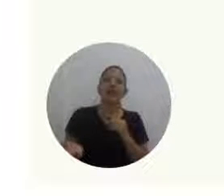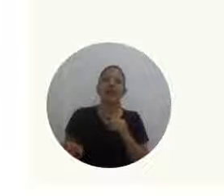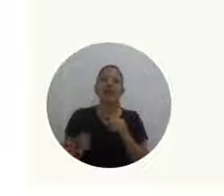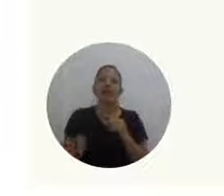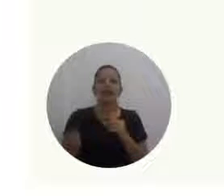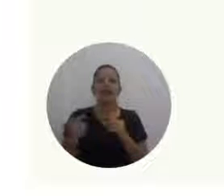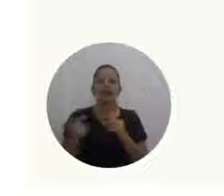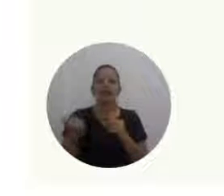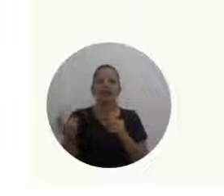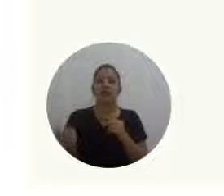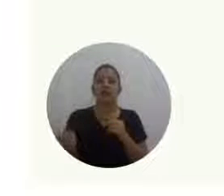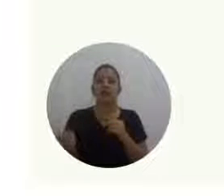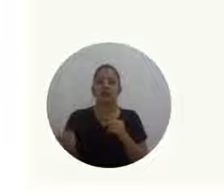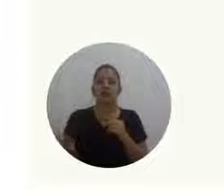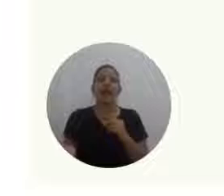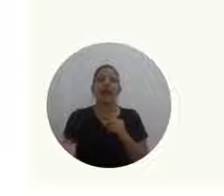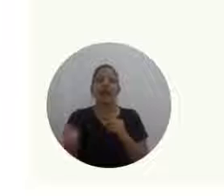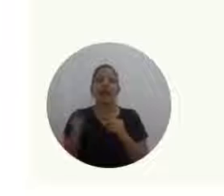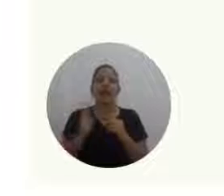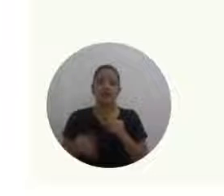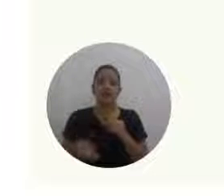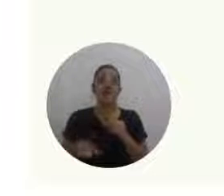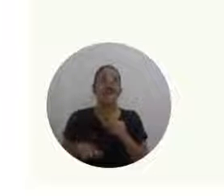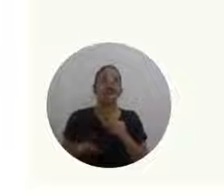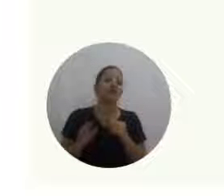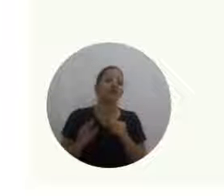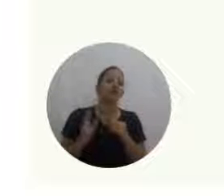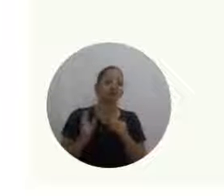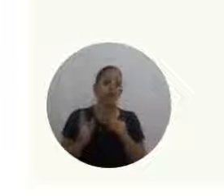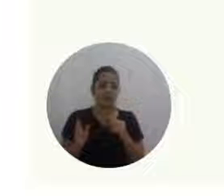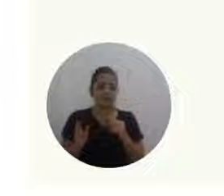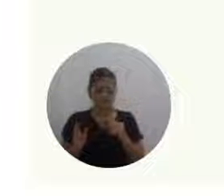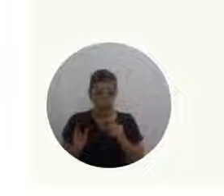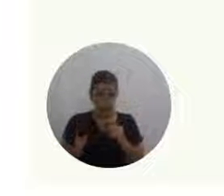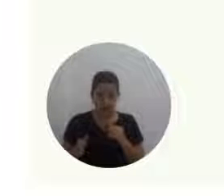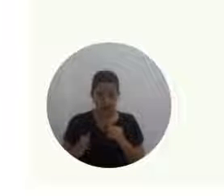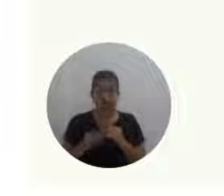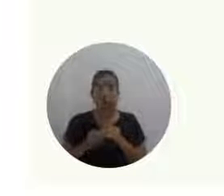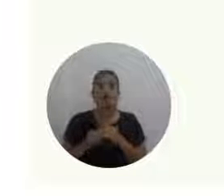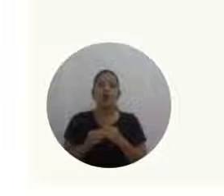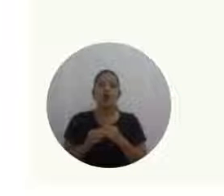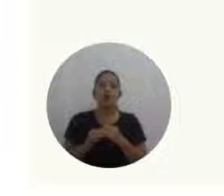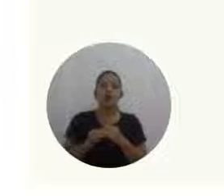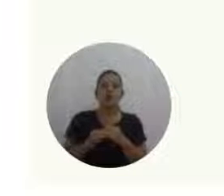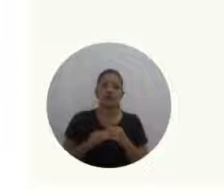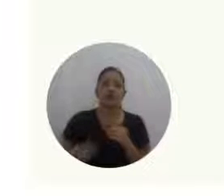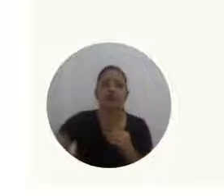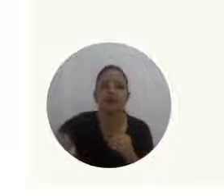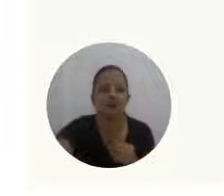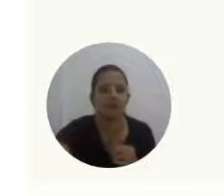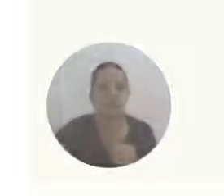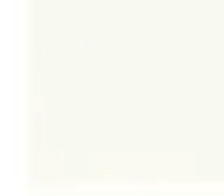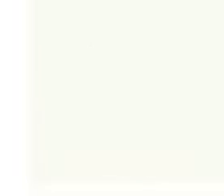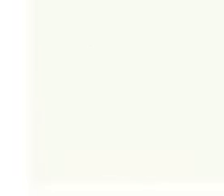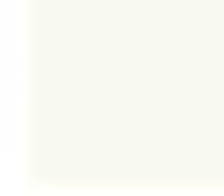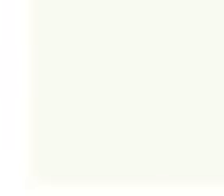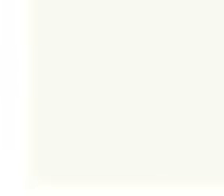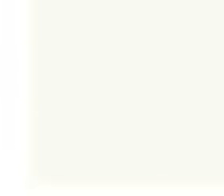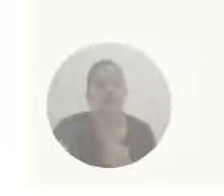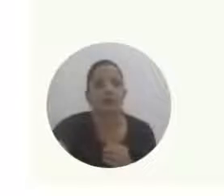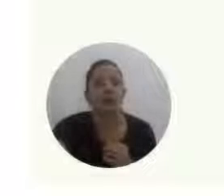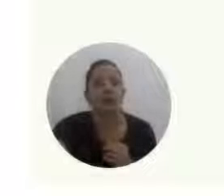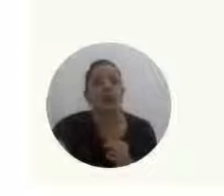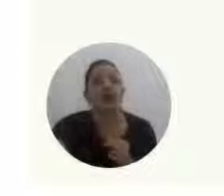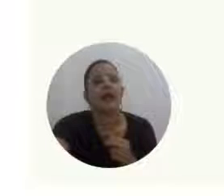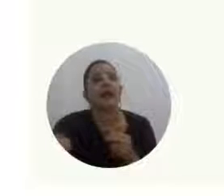o direito e o caráter ético dos participantes. É importante ressaltar que foram enviados 4.900 e-mails com convite de participação.